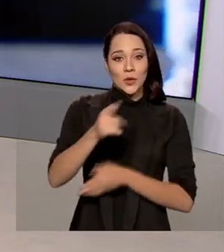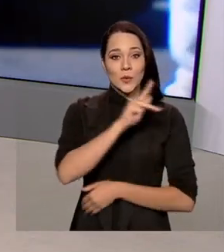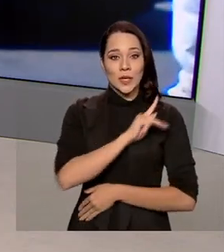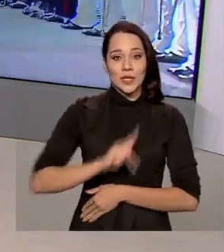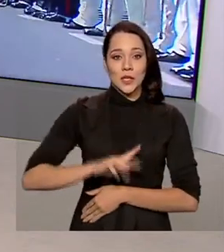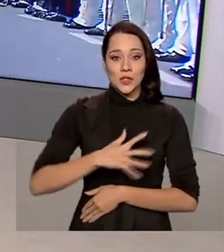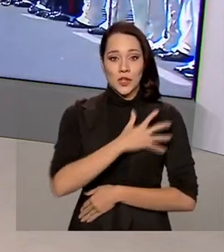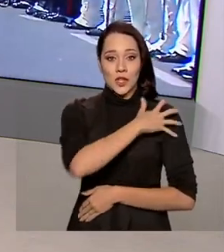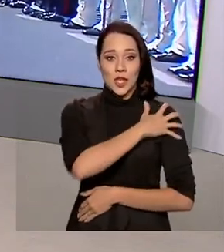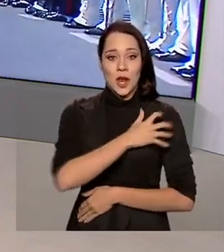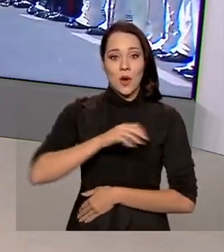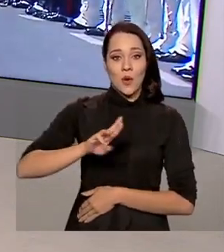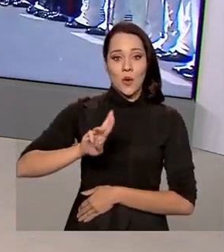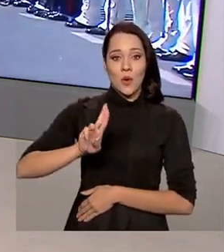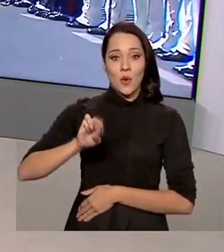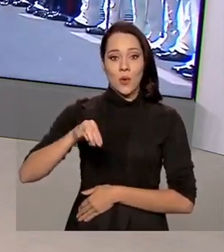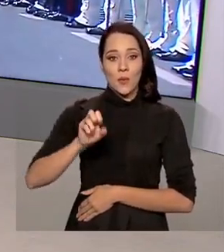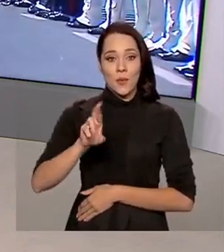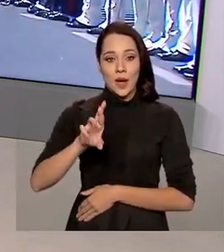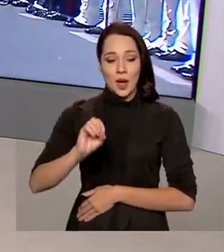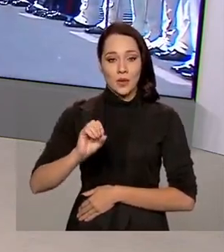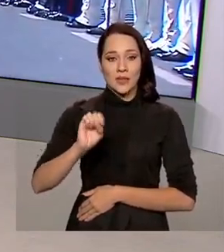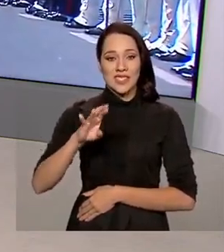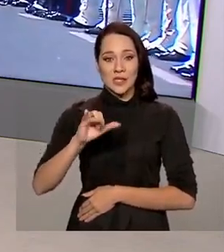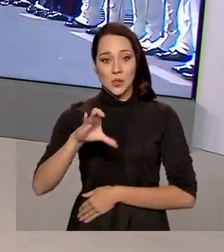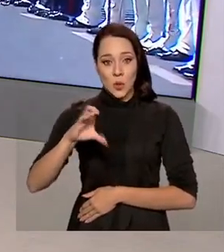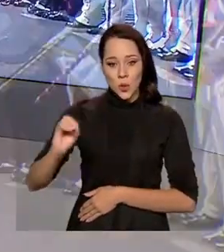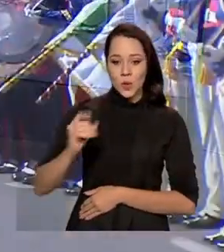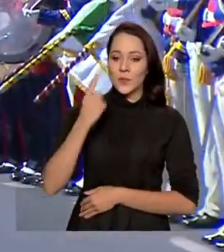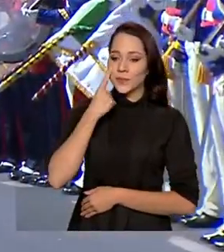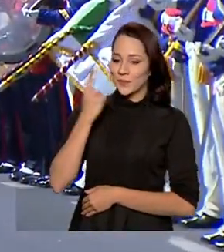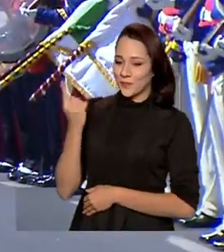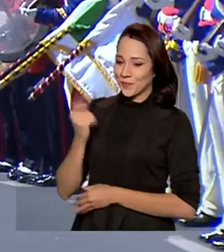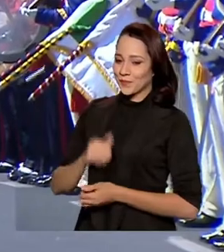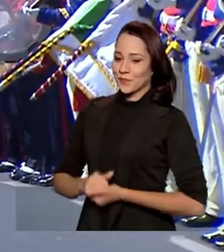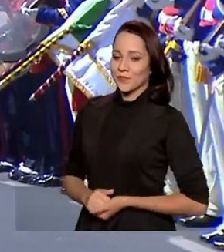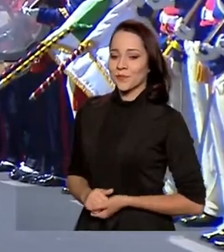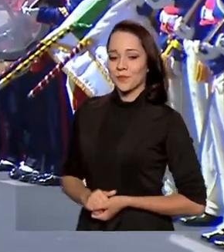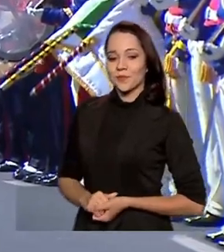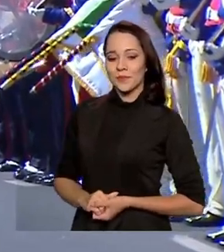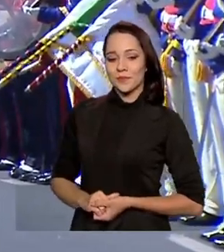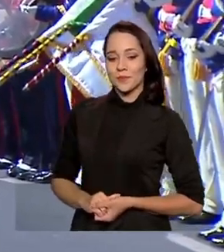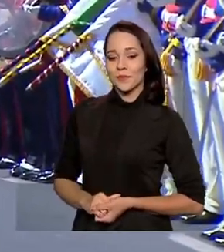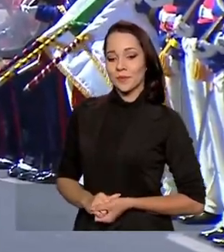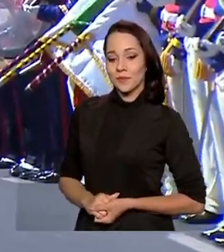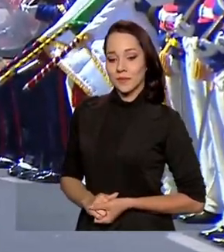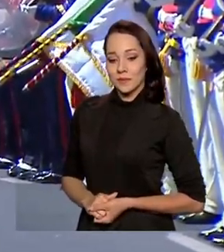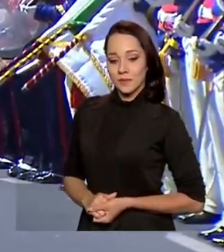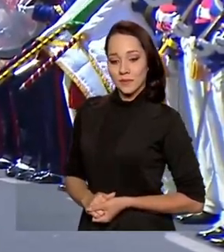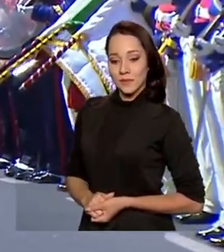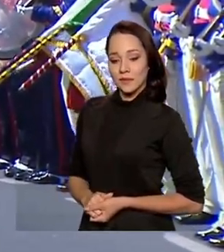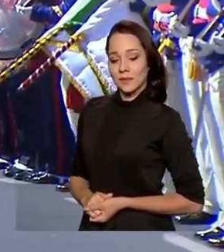morte. O general Umaro Sissoko em Baló. Vamos acompanhar as imagens ao vivo.